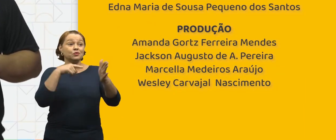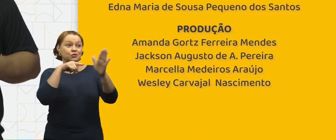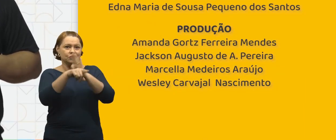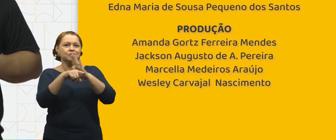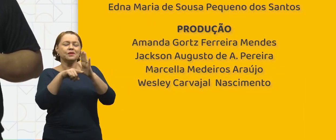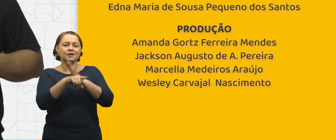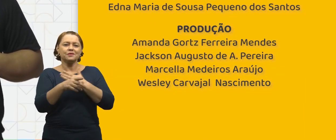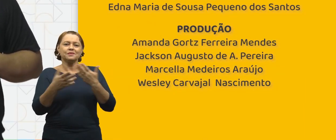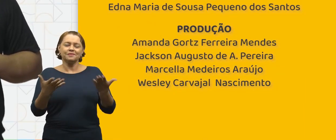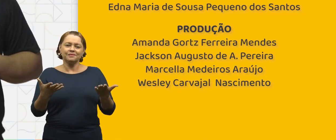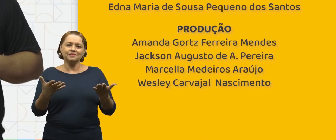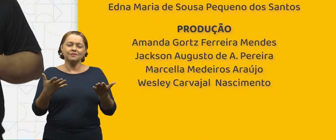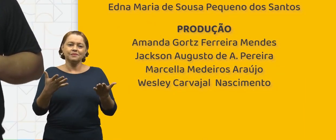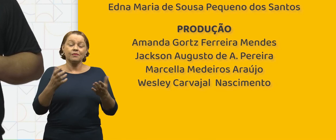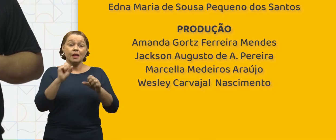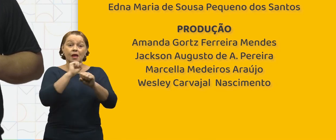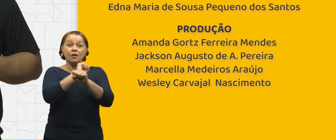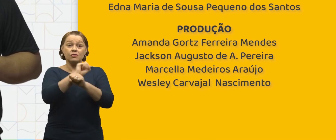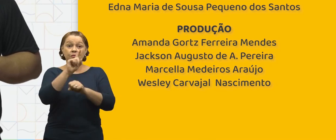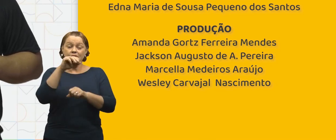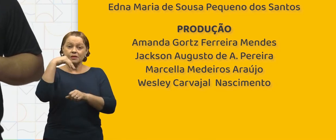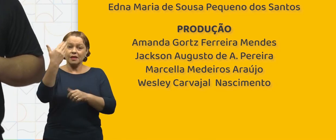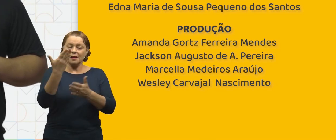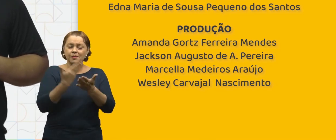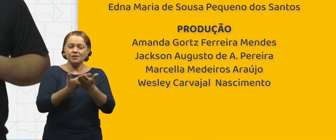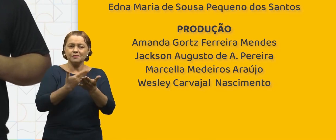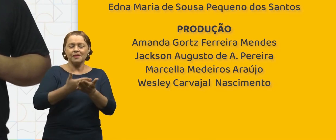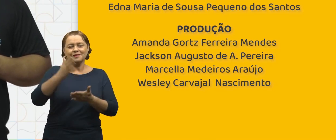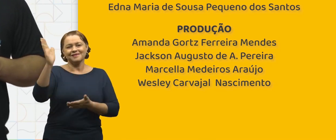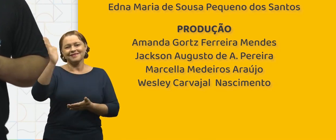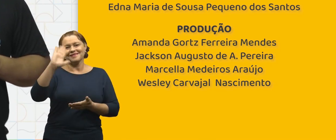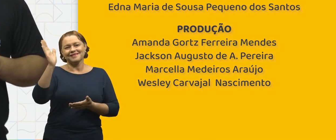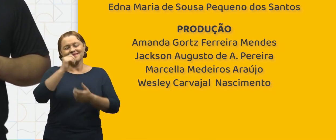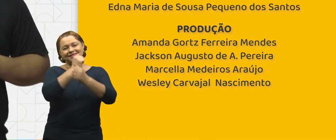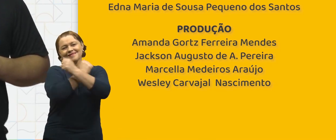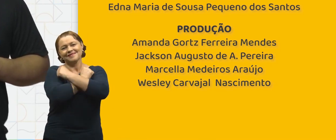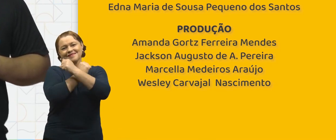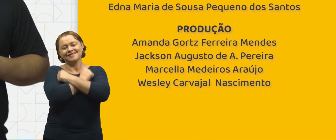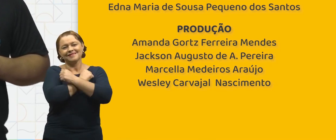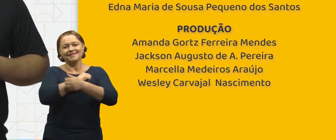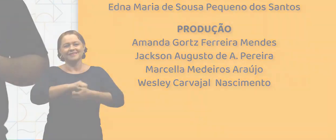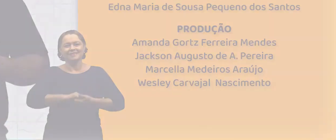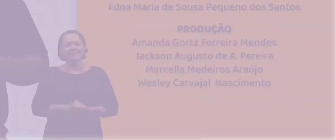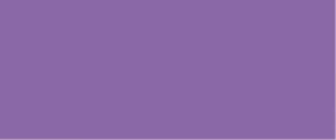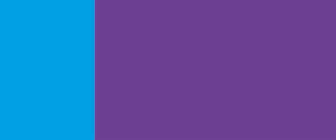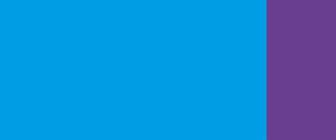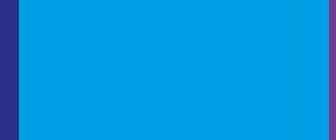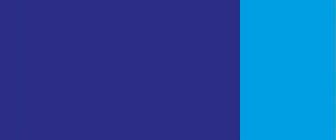perguntas. Espero você aqui na próxima aula. Tchau, tchau, um grande abraço e até lá!